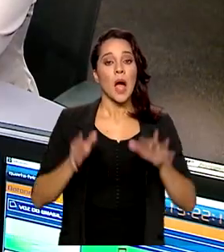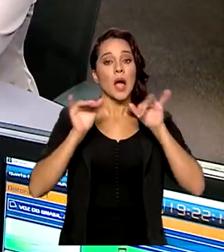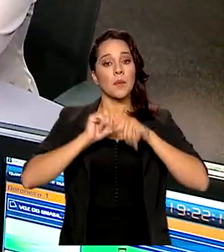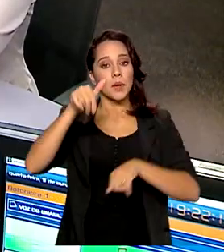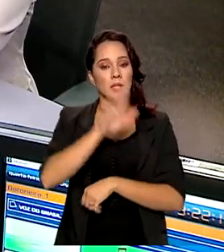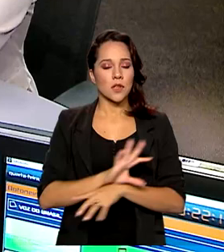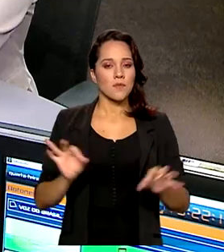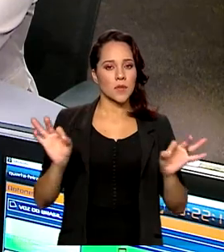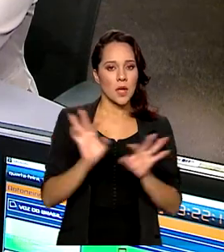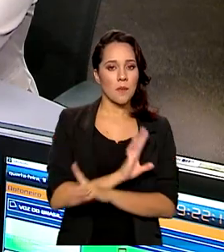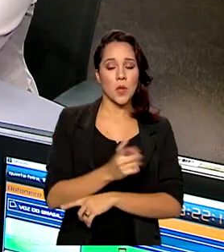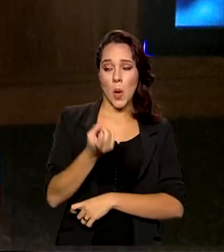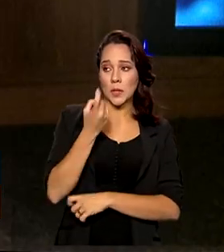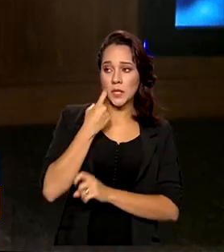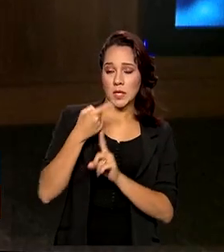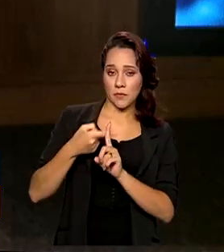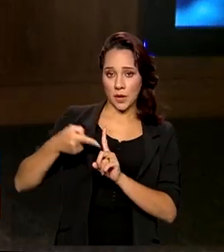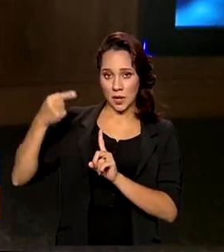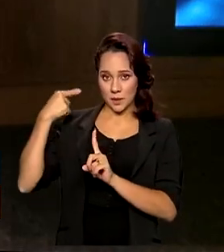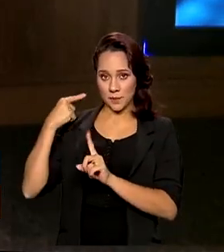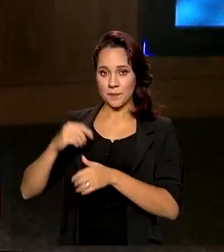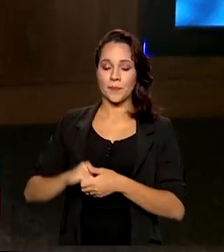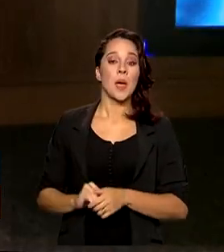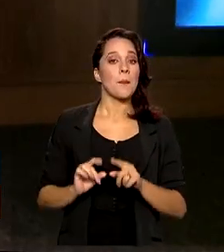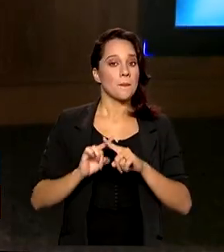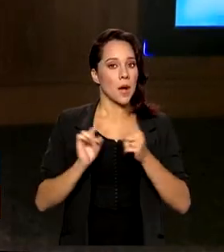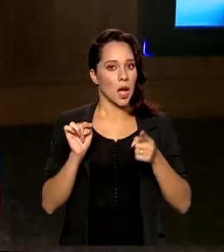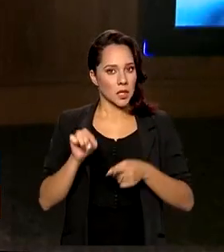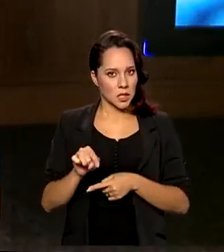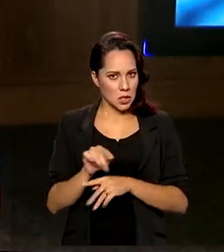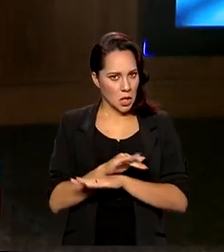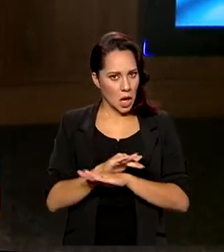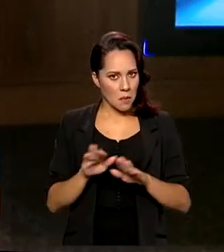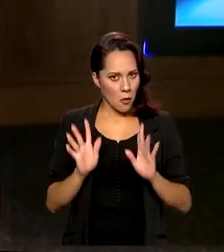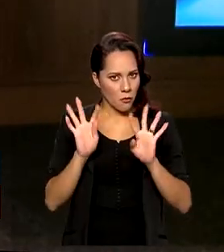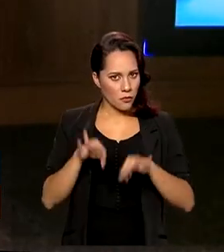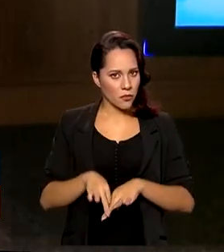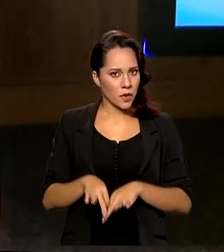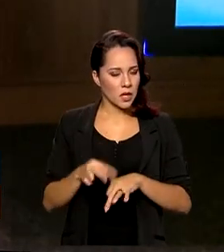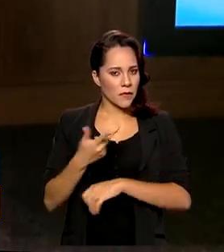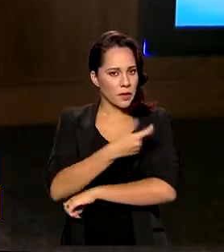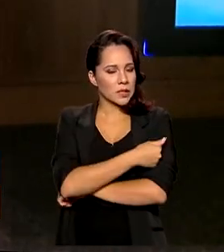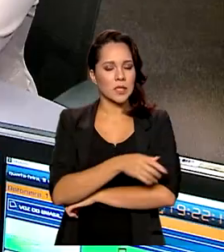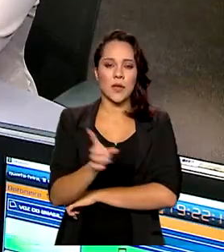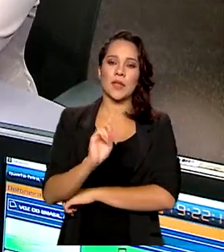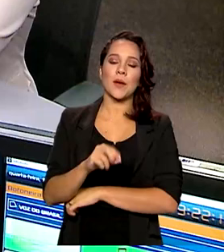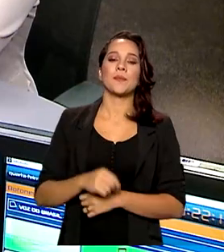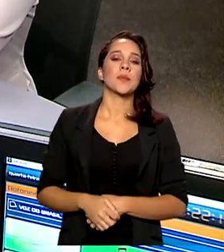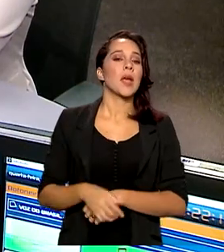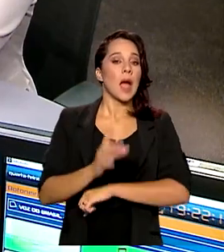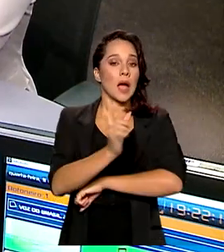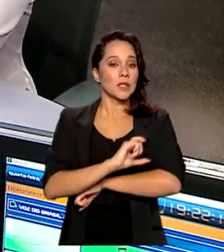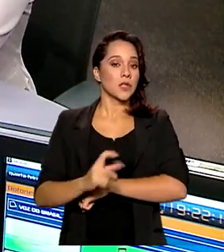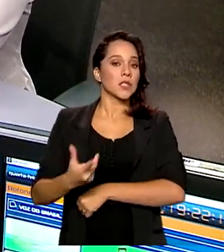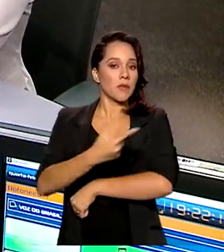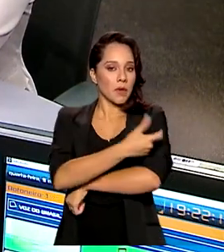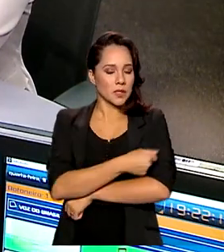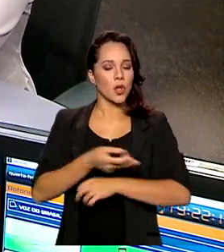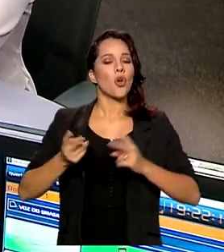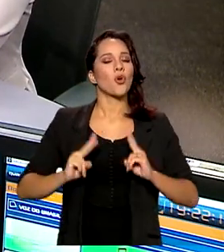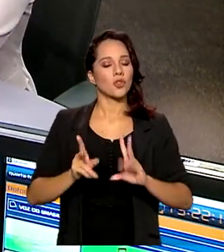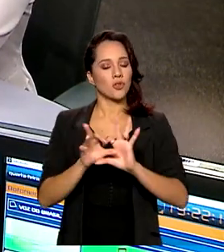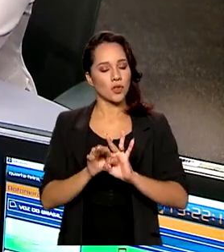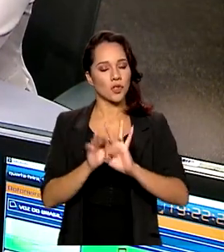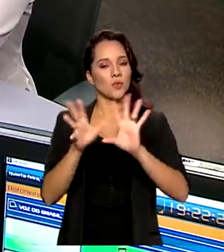nacional terminou no último dia 30 de setembro, mas isso não significa o fim da imunização. As doses da vacina